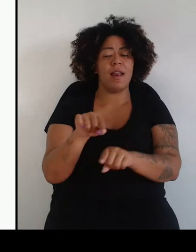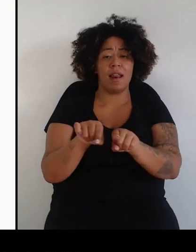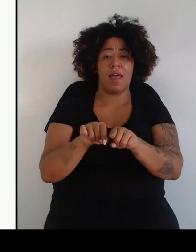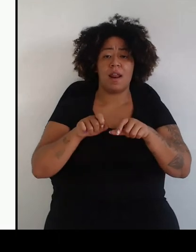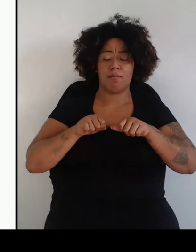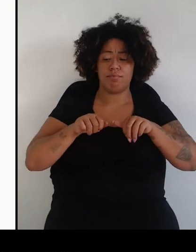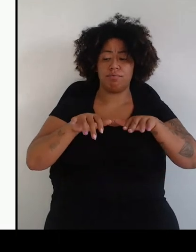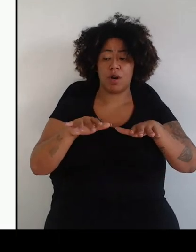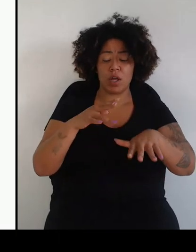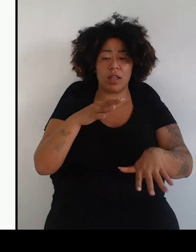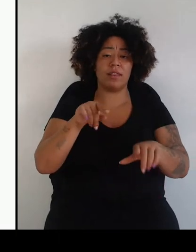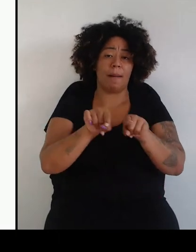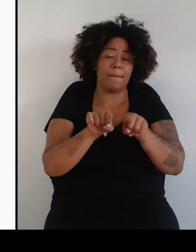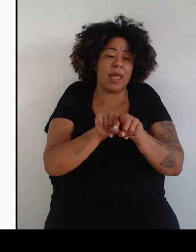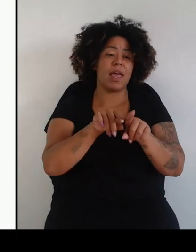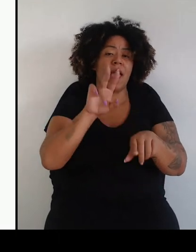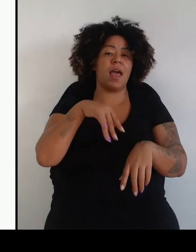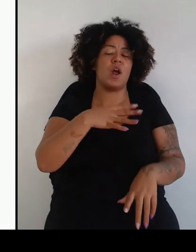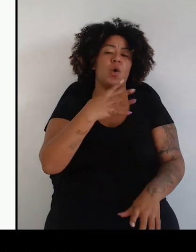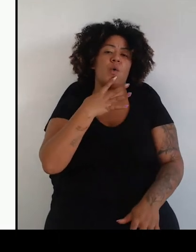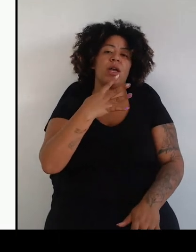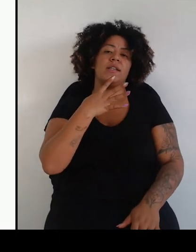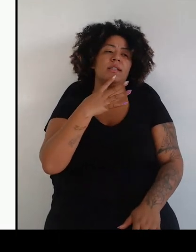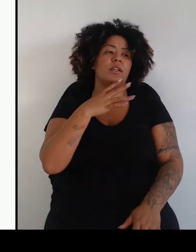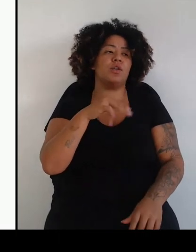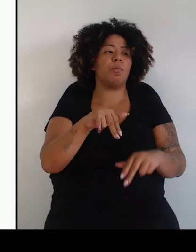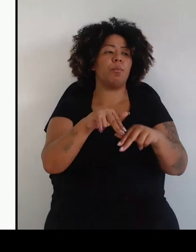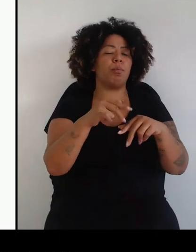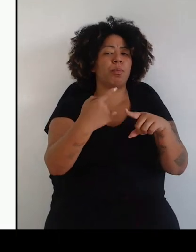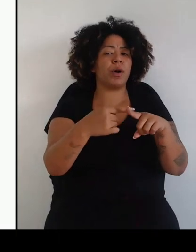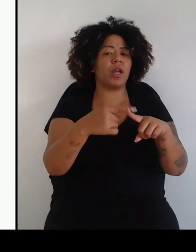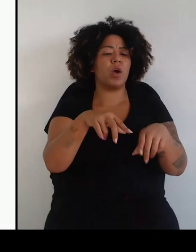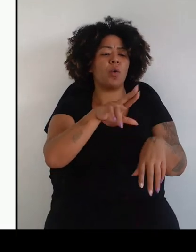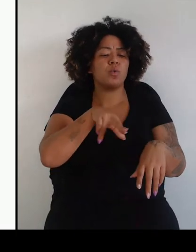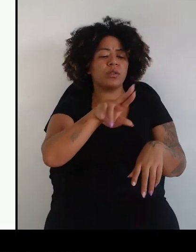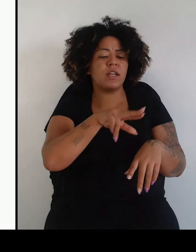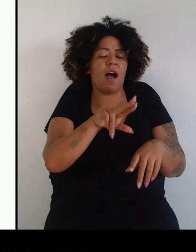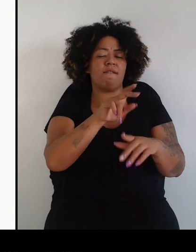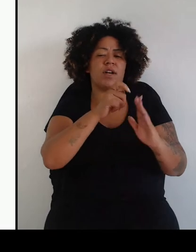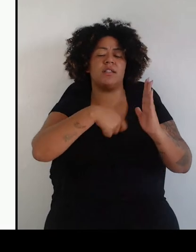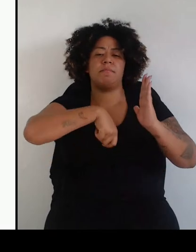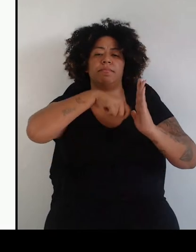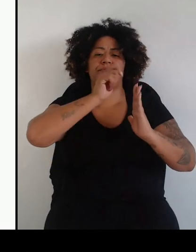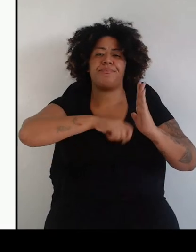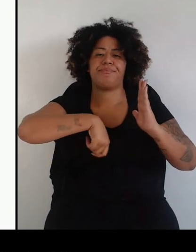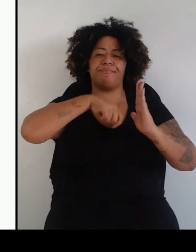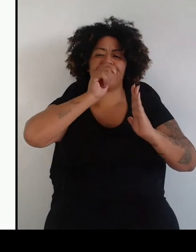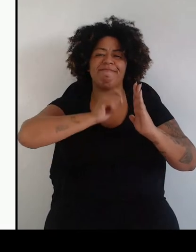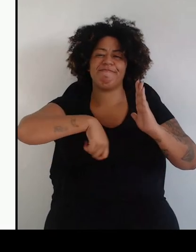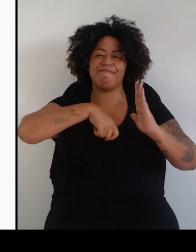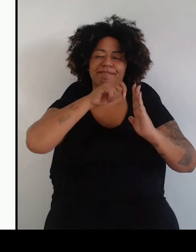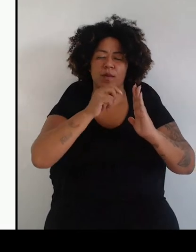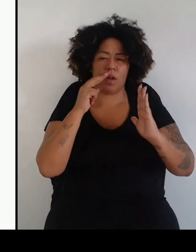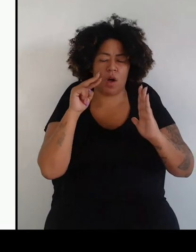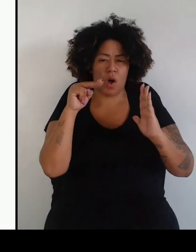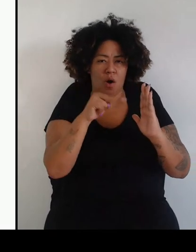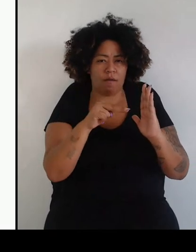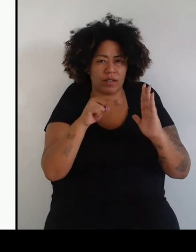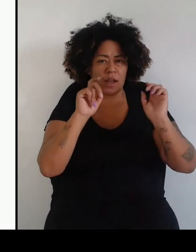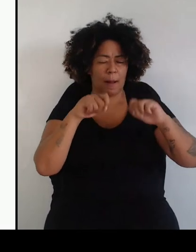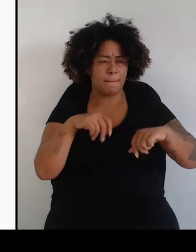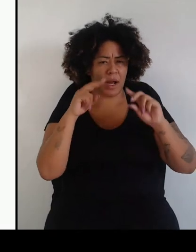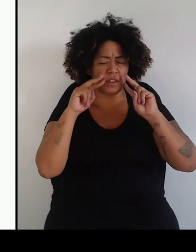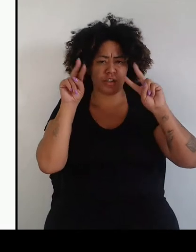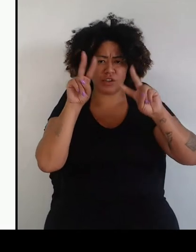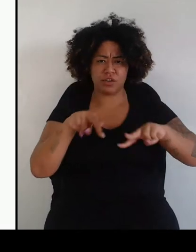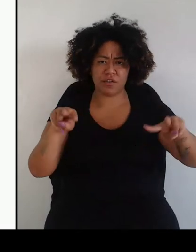uso da pintura narrativa e aparece nesse exemplo que nós vemos que ele estava explorando